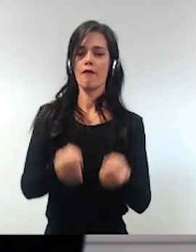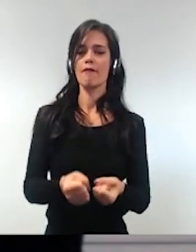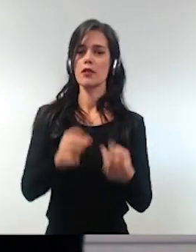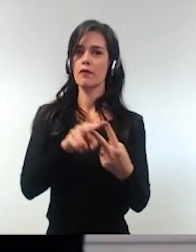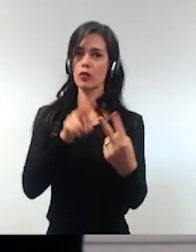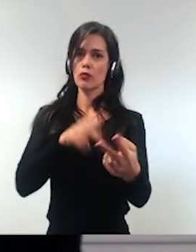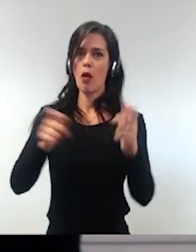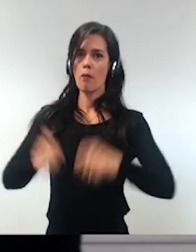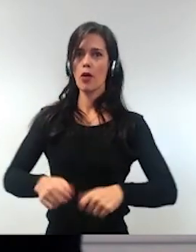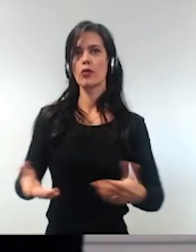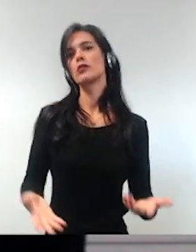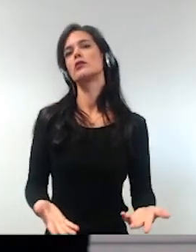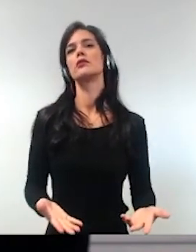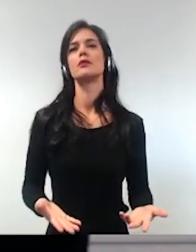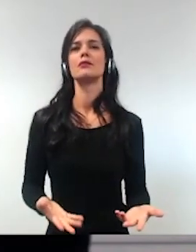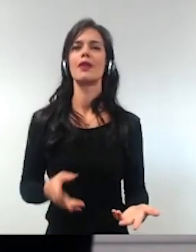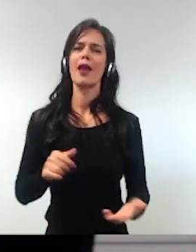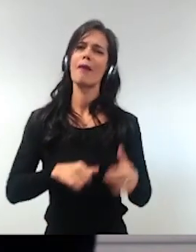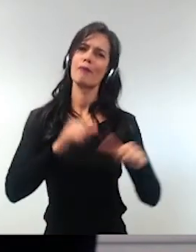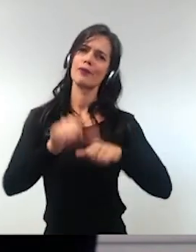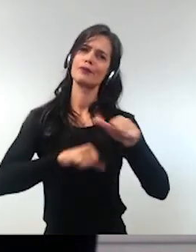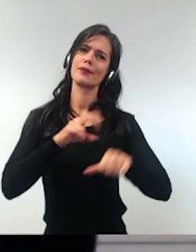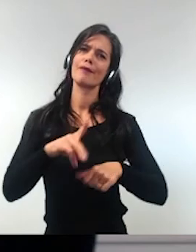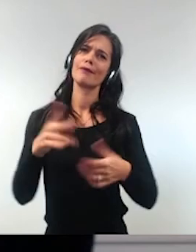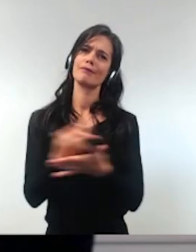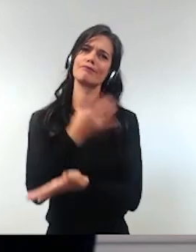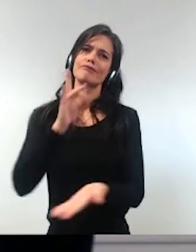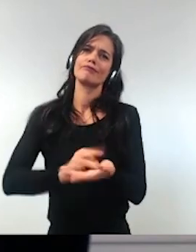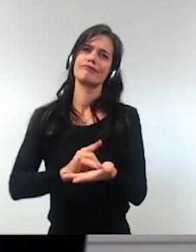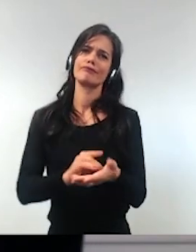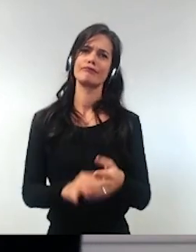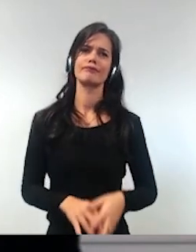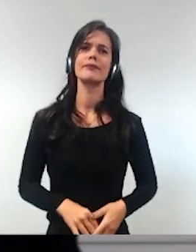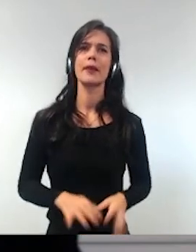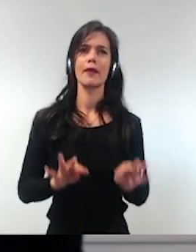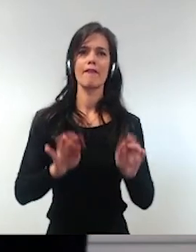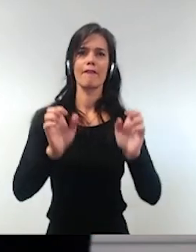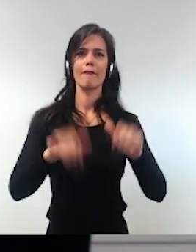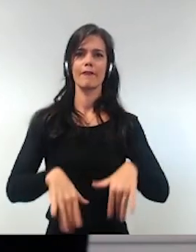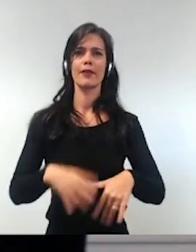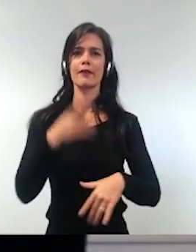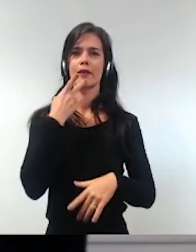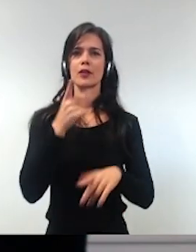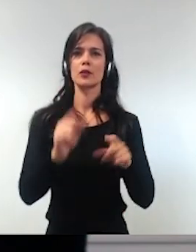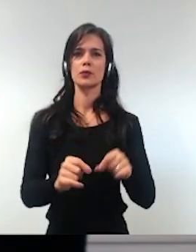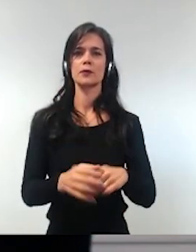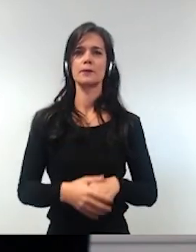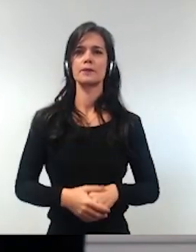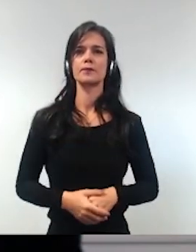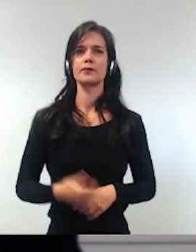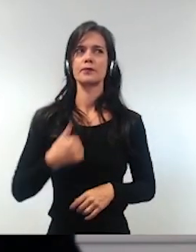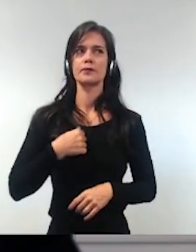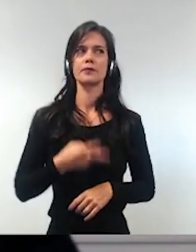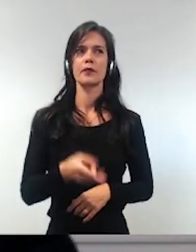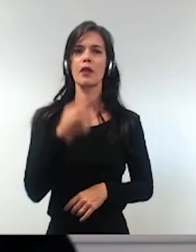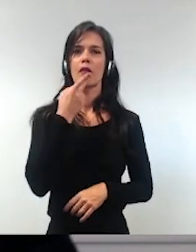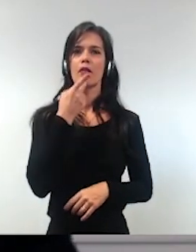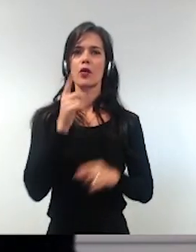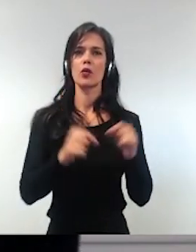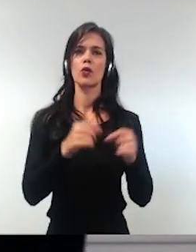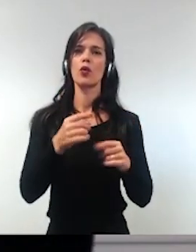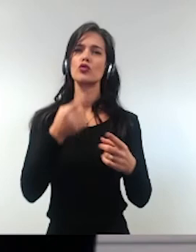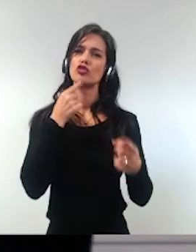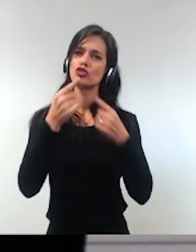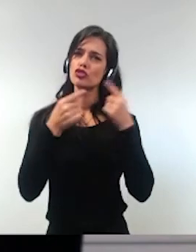veio para ficar. E, já se encaminhando para o final, eu sempre digo, o diálogo é a coisa